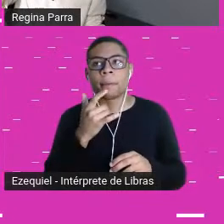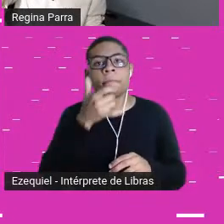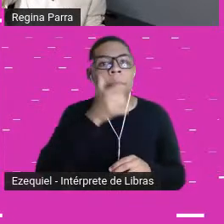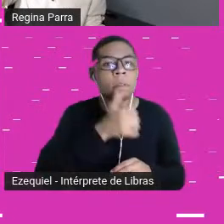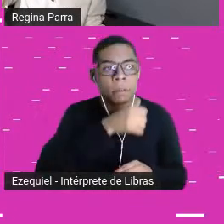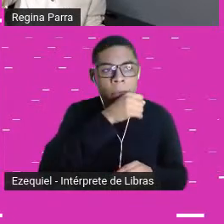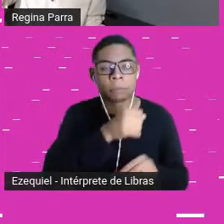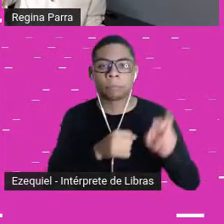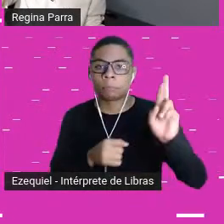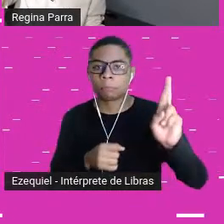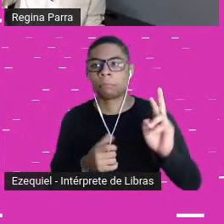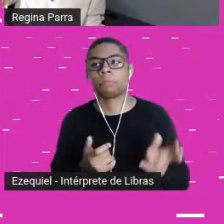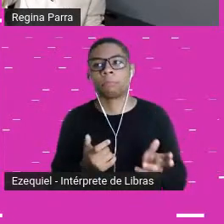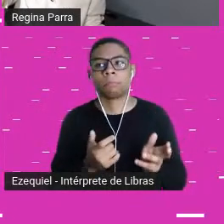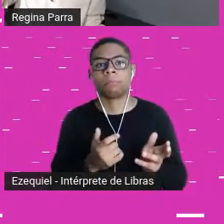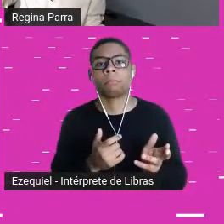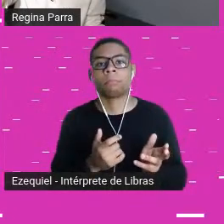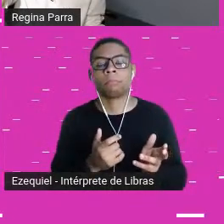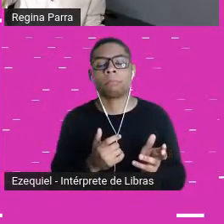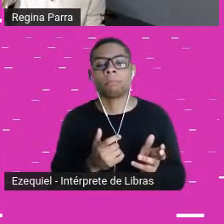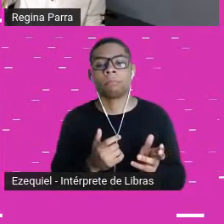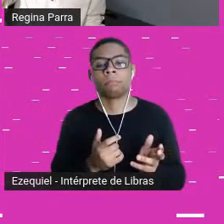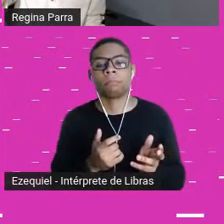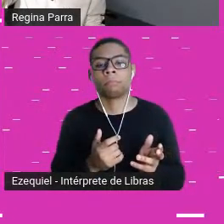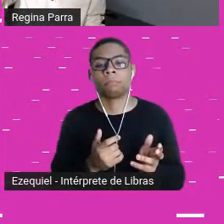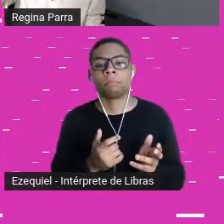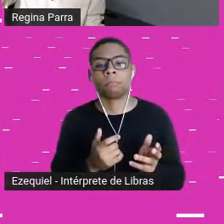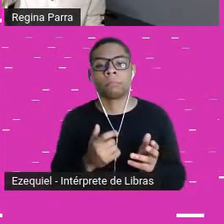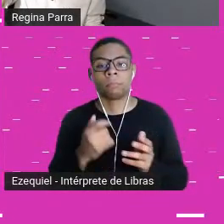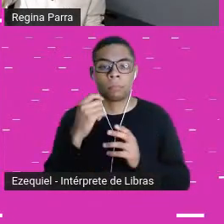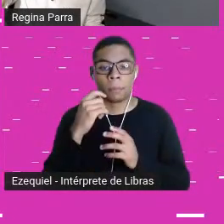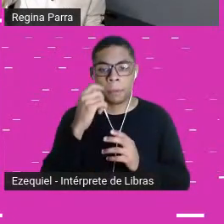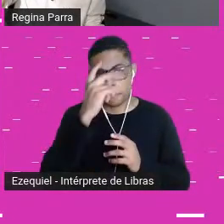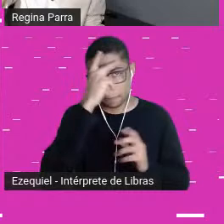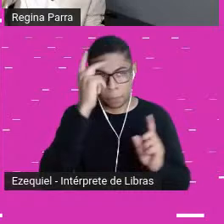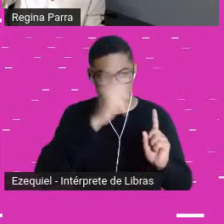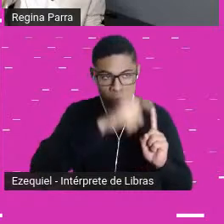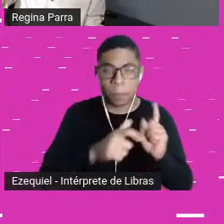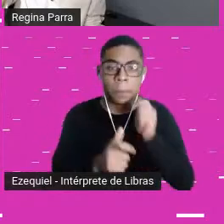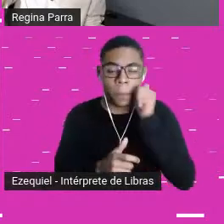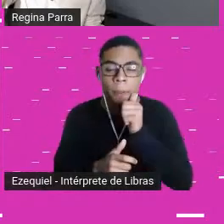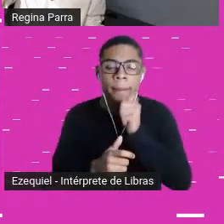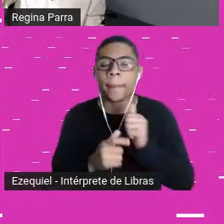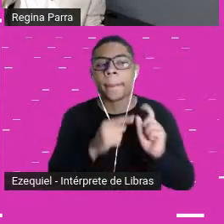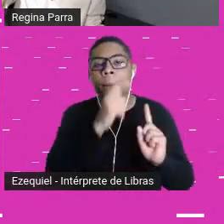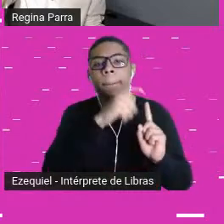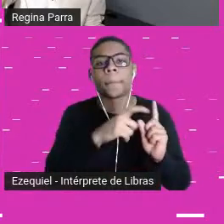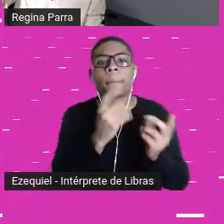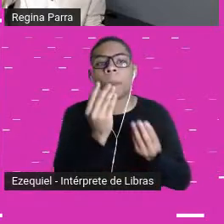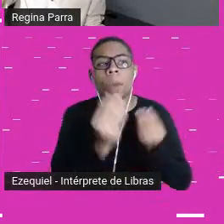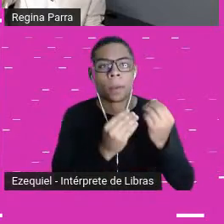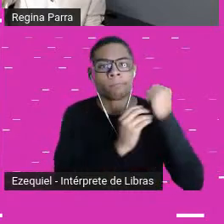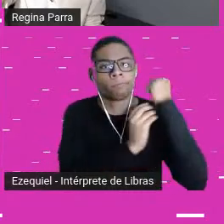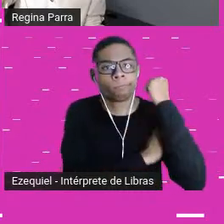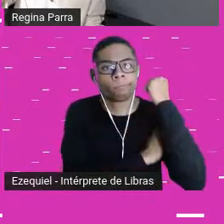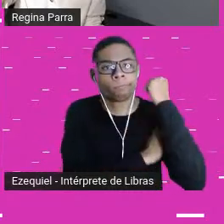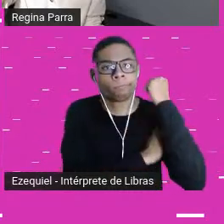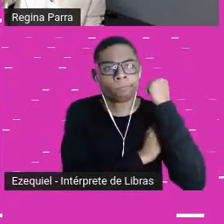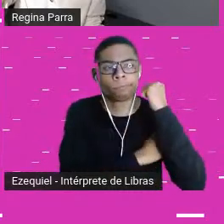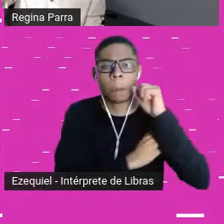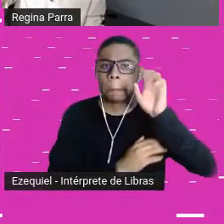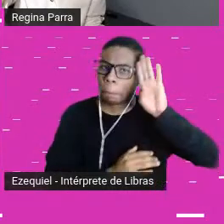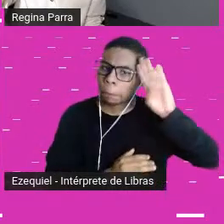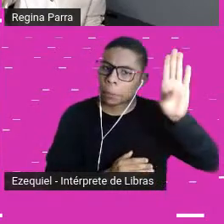né, tinha o feminino como a força maior, com